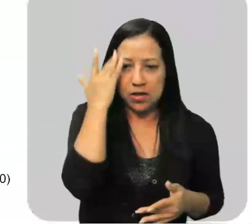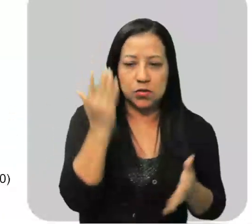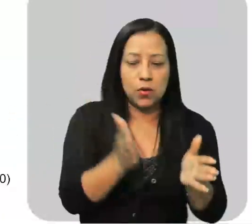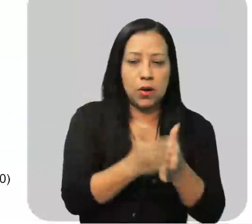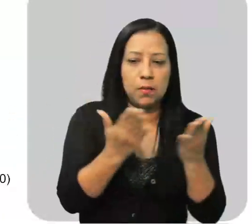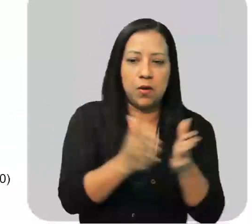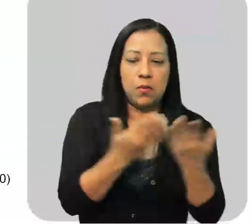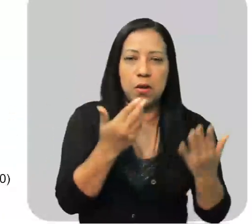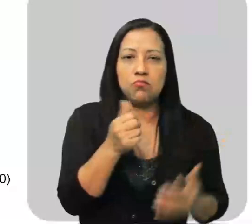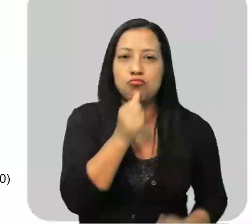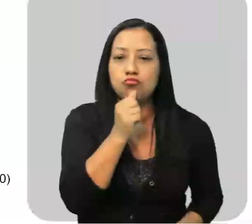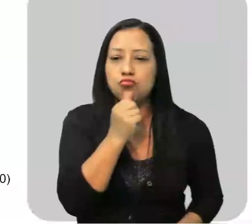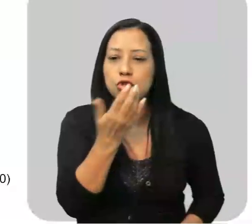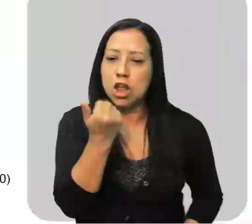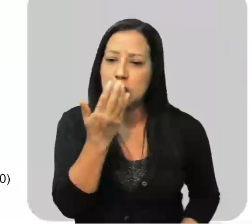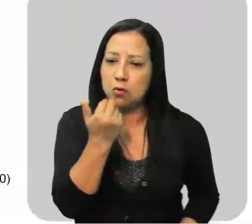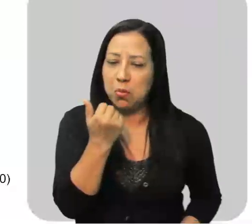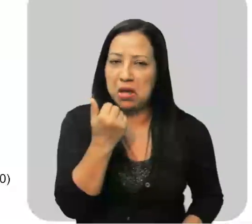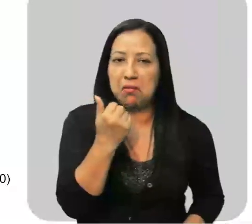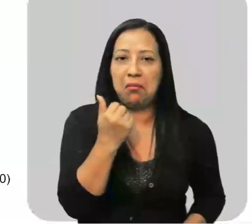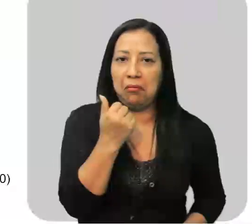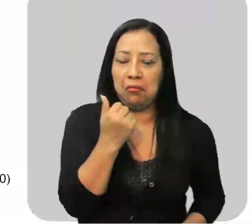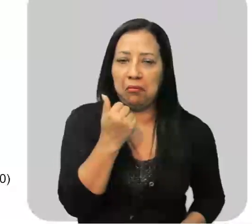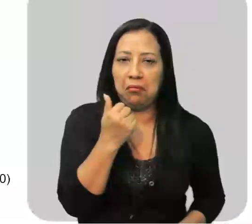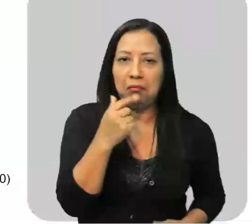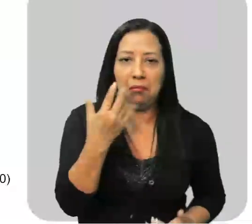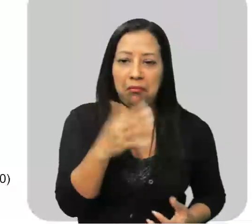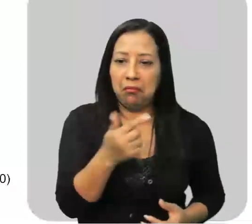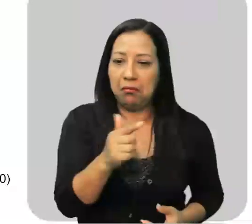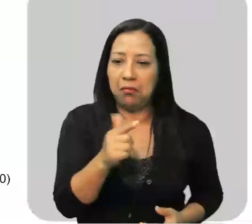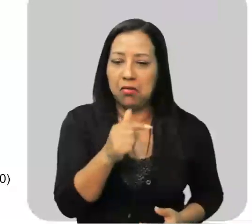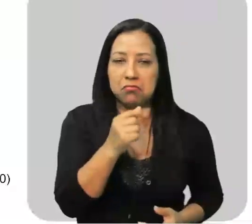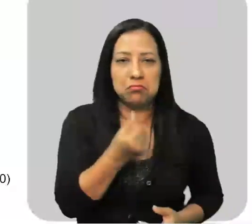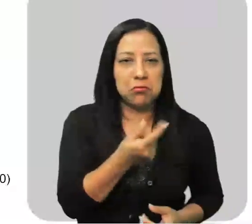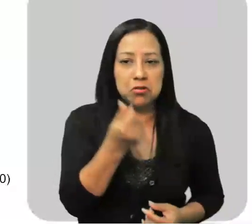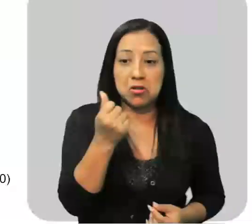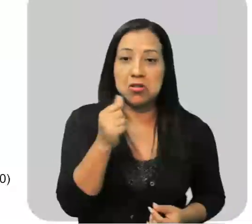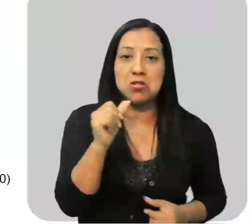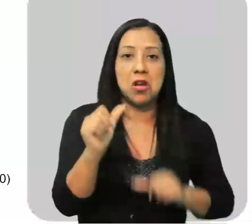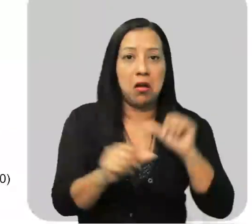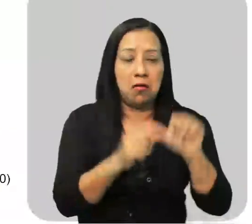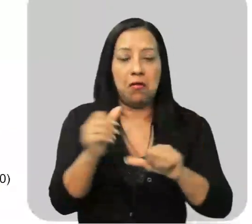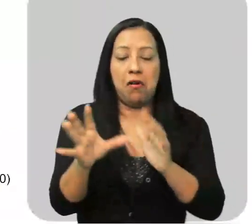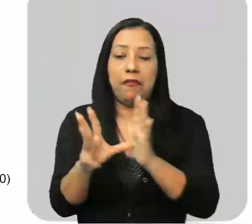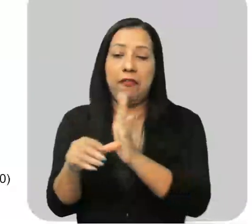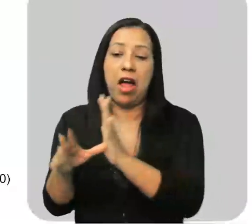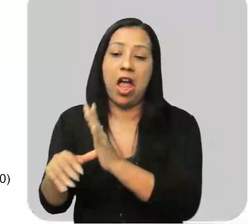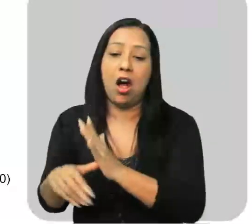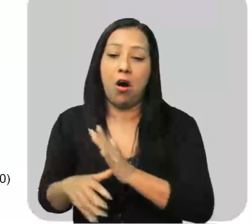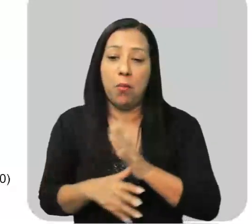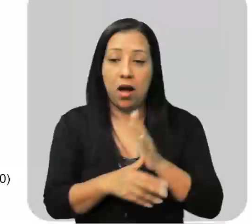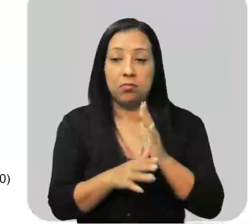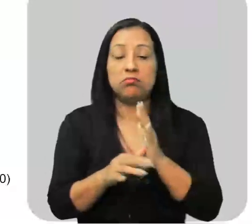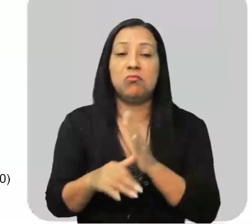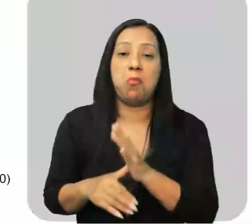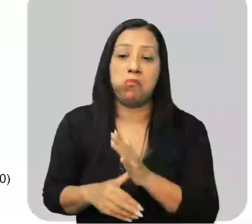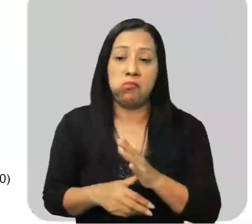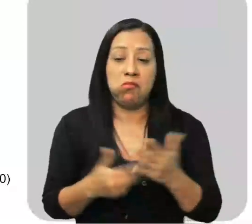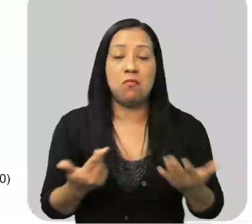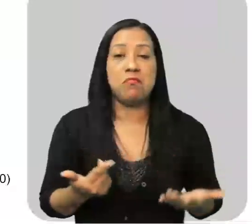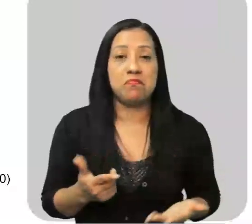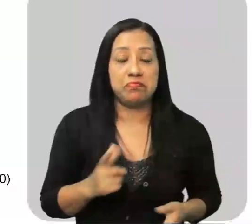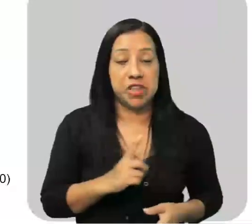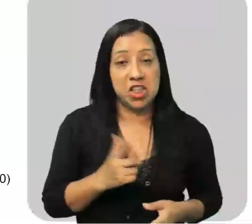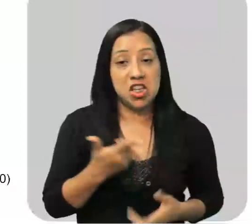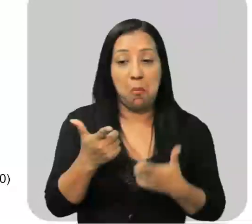como não tem, às vezes, o que comer, quer viver de uma forma honesta, não consegue, vai roubar. Às vezes, acaba